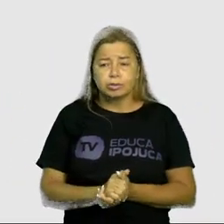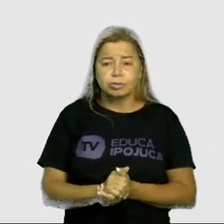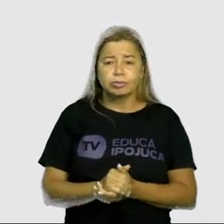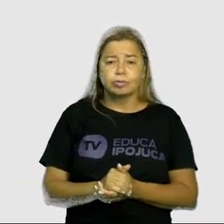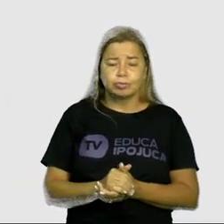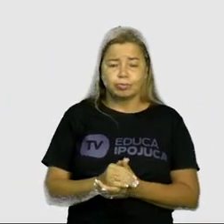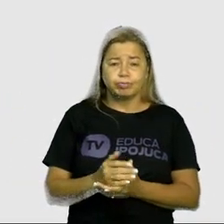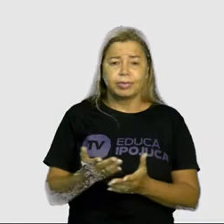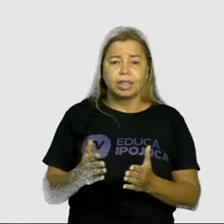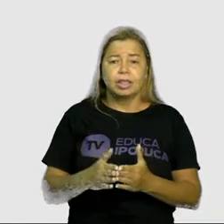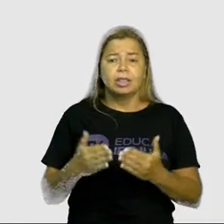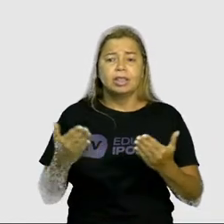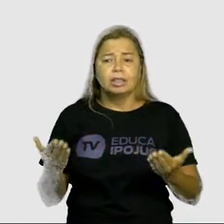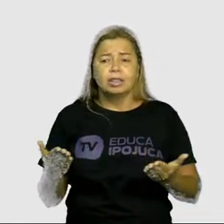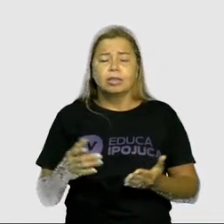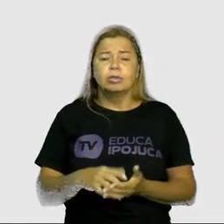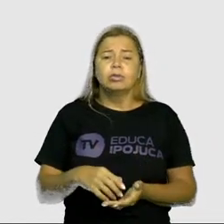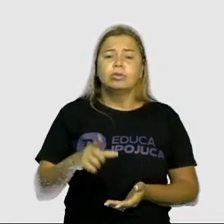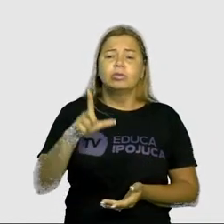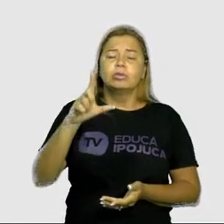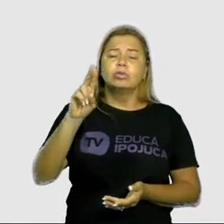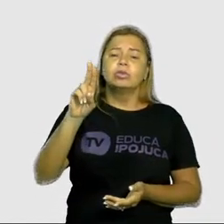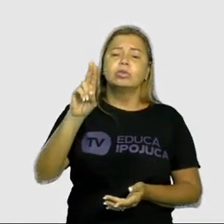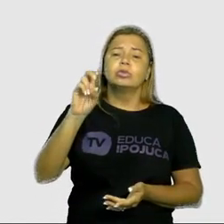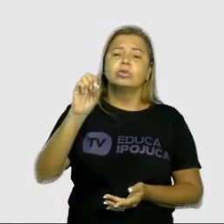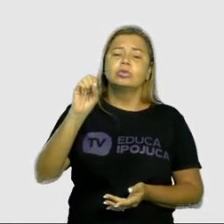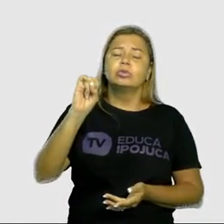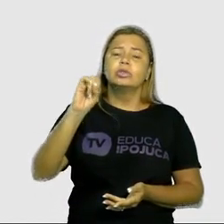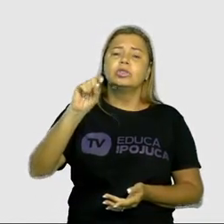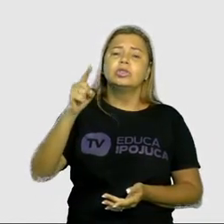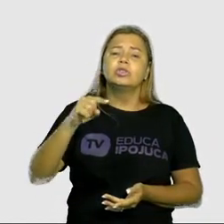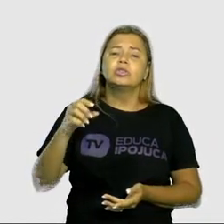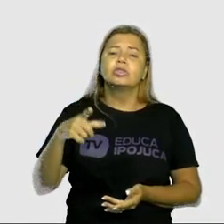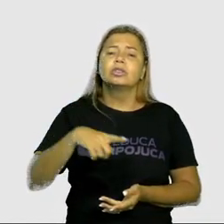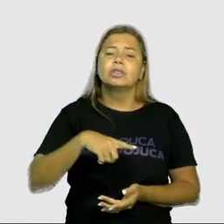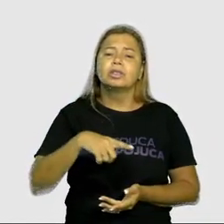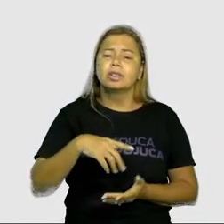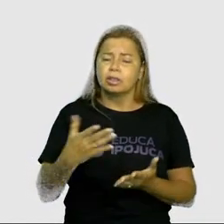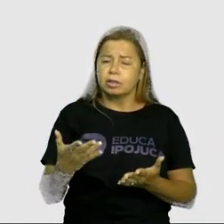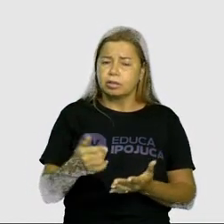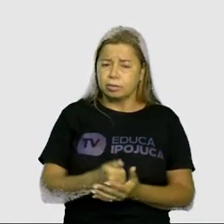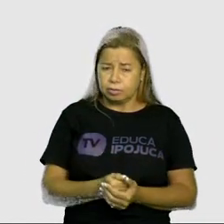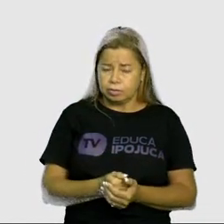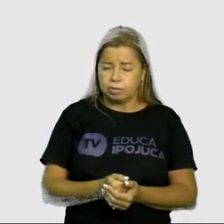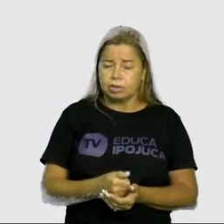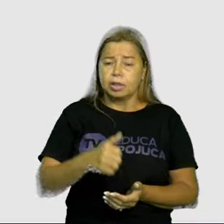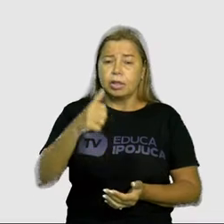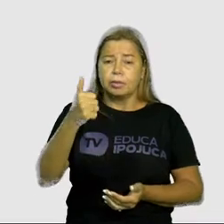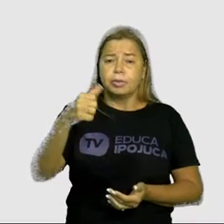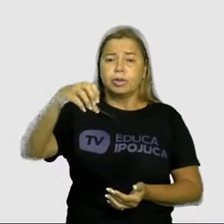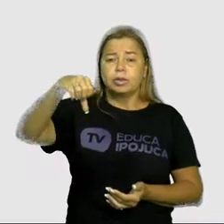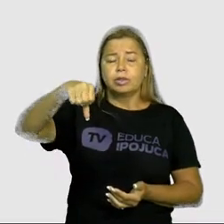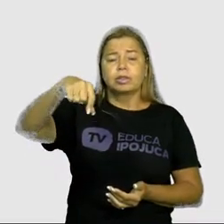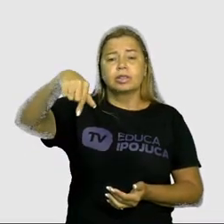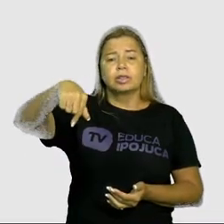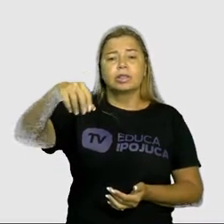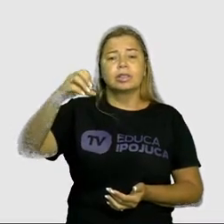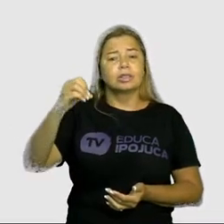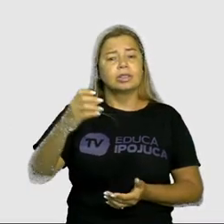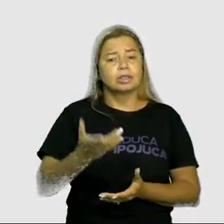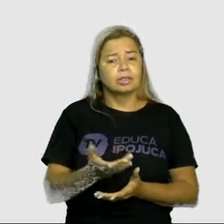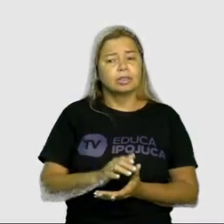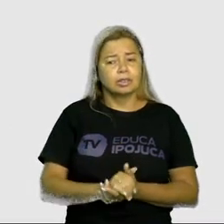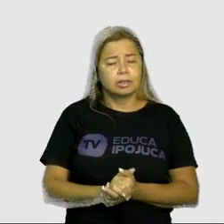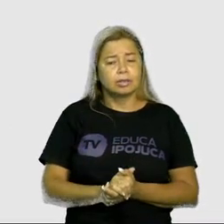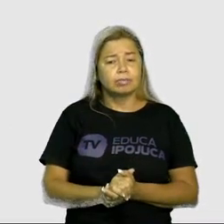saber quantos pontos o Luiz tem, né? O Luiz, ele tem, eu já sei o do Luiz, que é 1.970, e agora eu quero